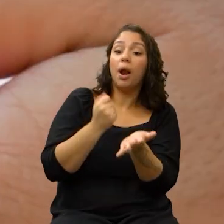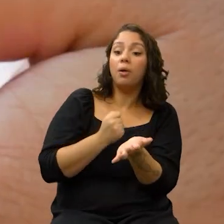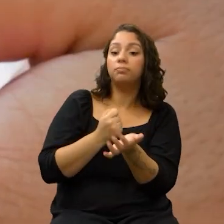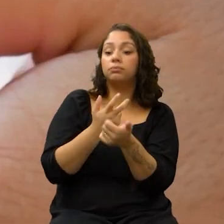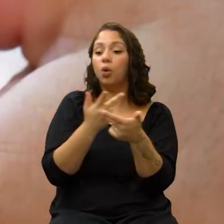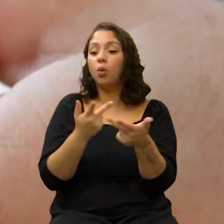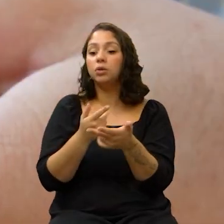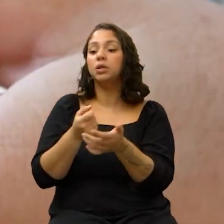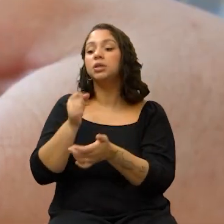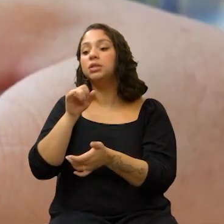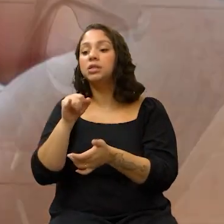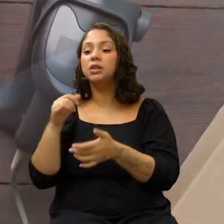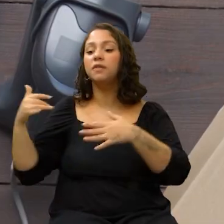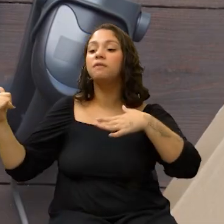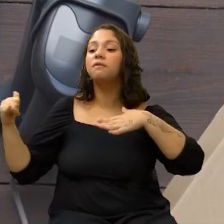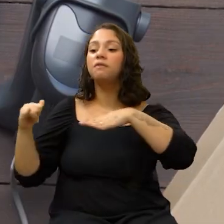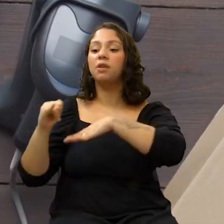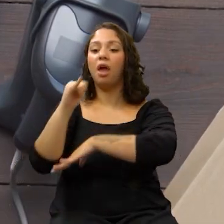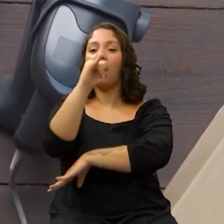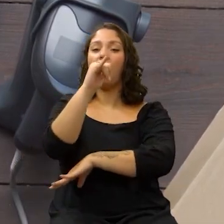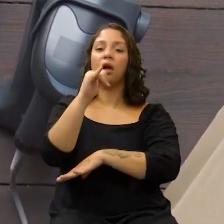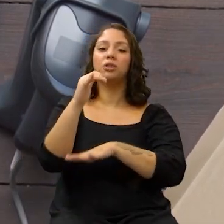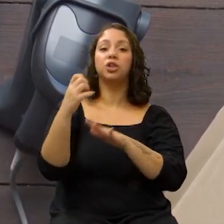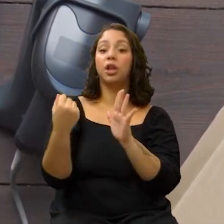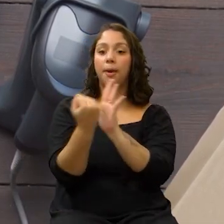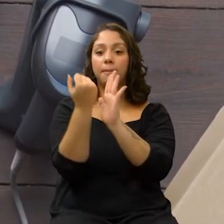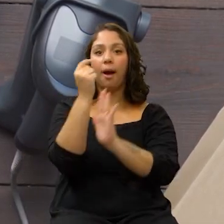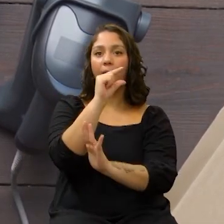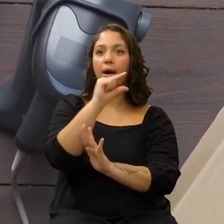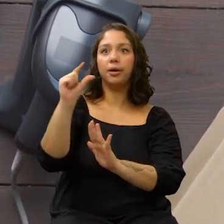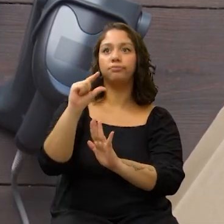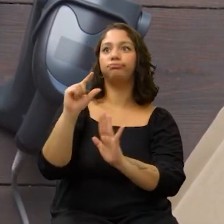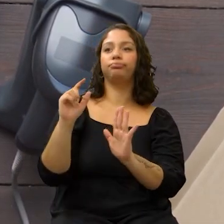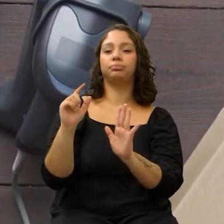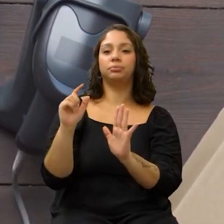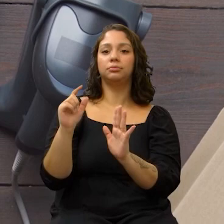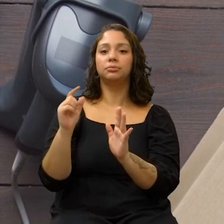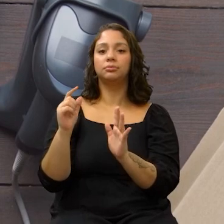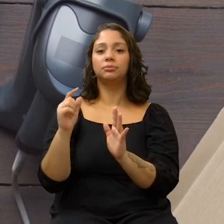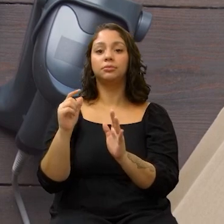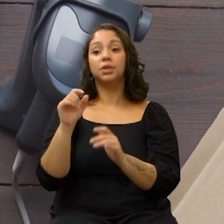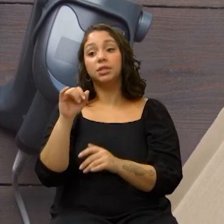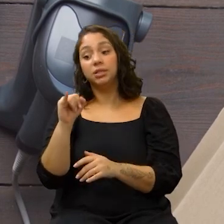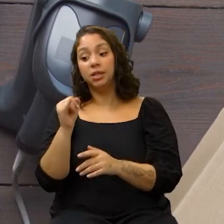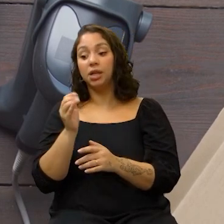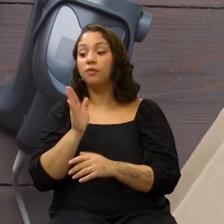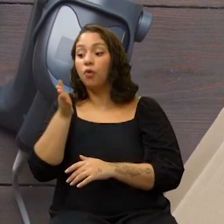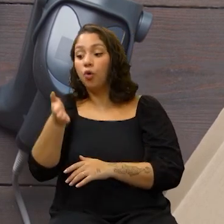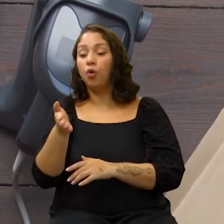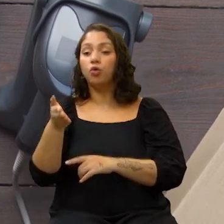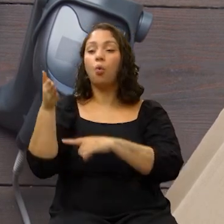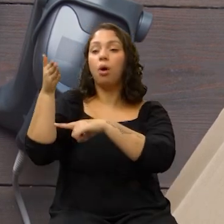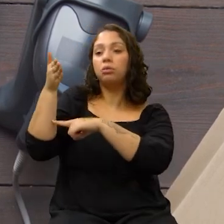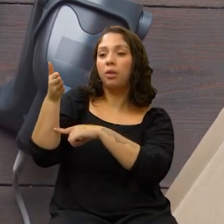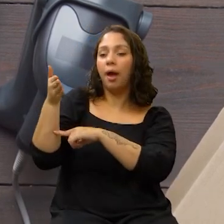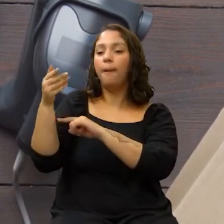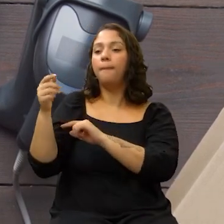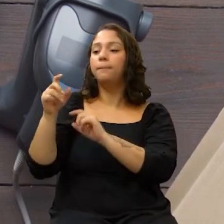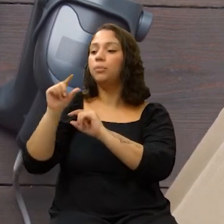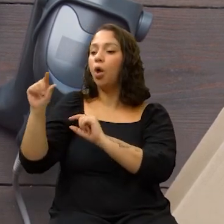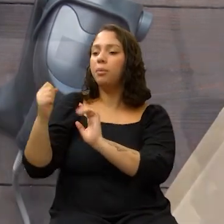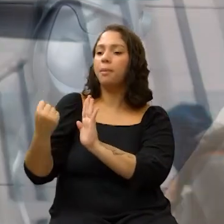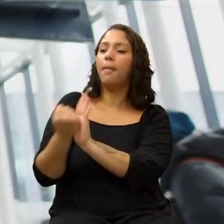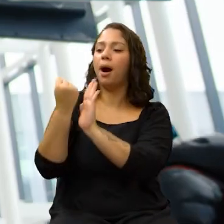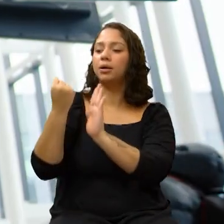você consumir aquilo, se você fizer tal, se viajar por tal companhia aérea, se for em tal hotel.